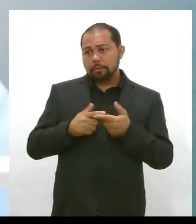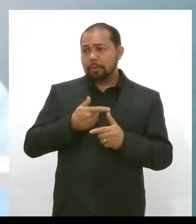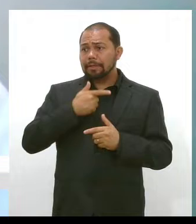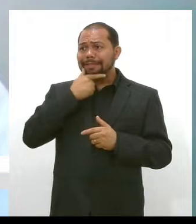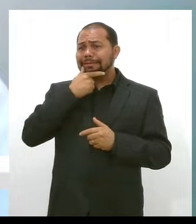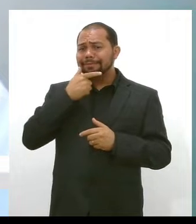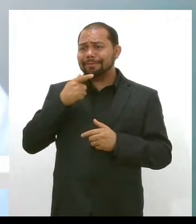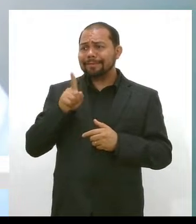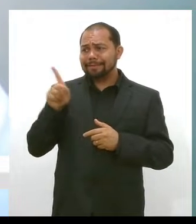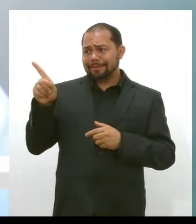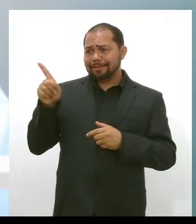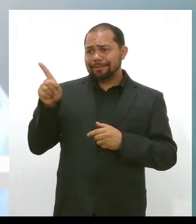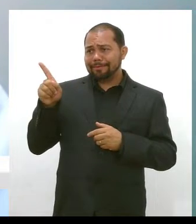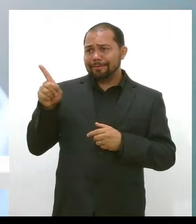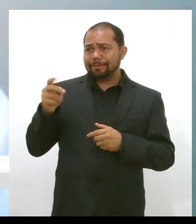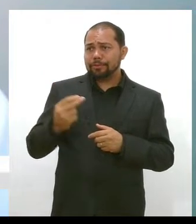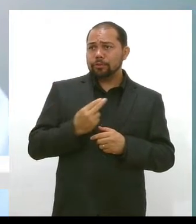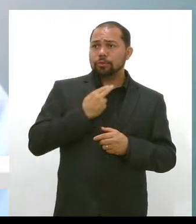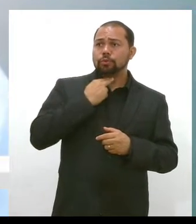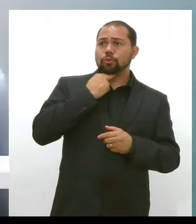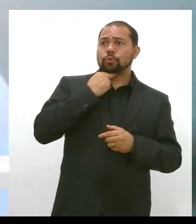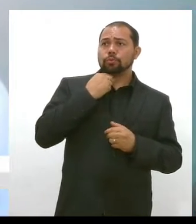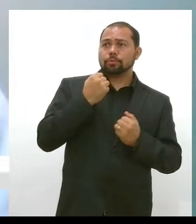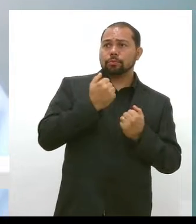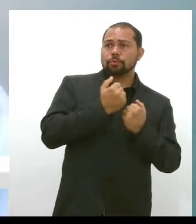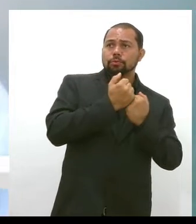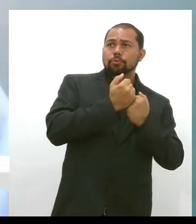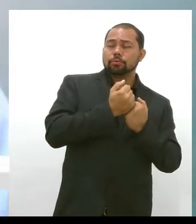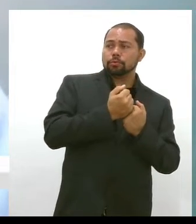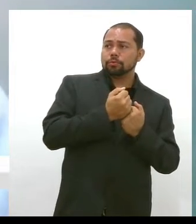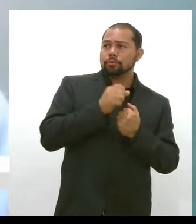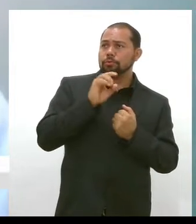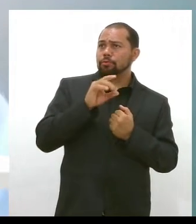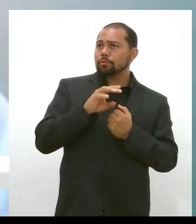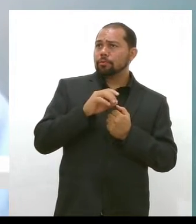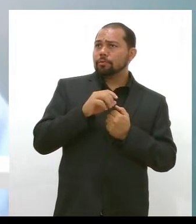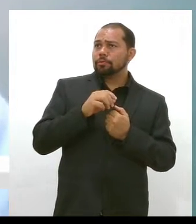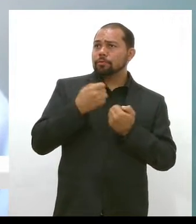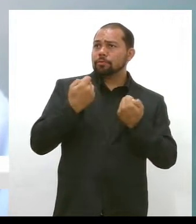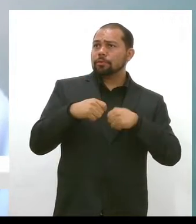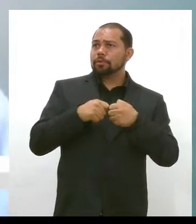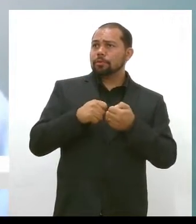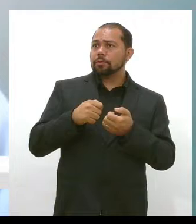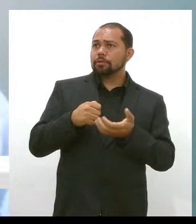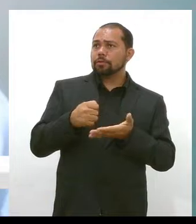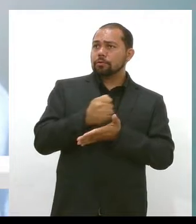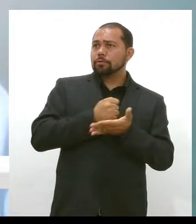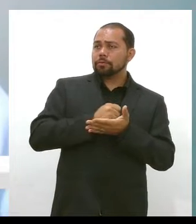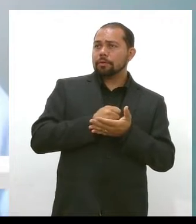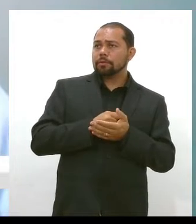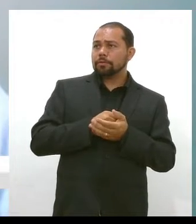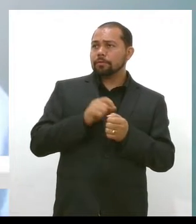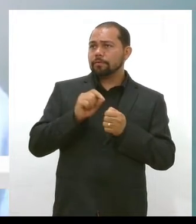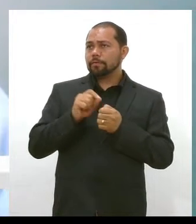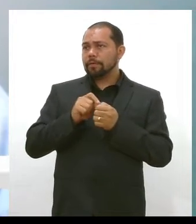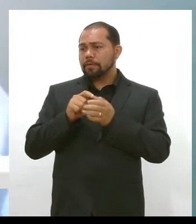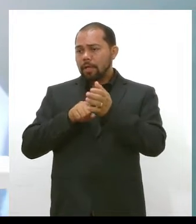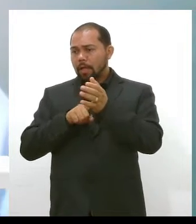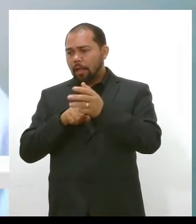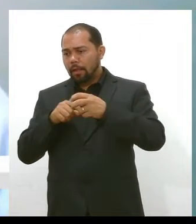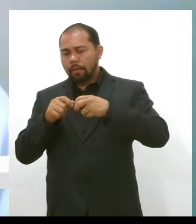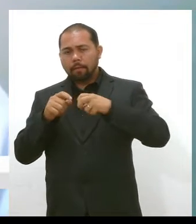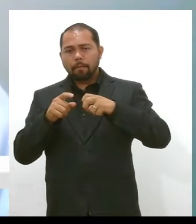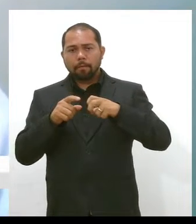está precisando só do básico, de fazer um exame de lâmina anual, de rotina, entendeu? Sim, então, isso